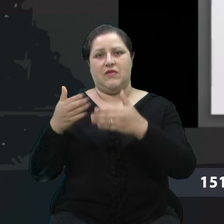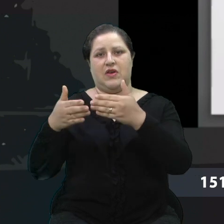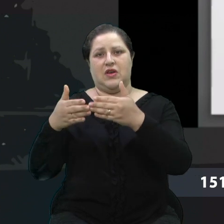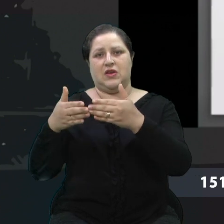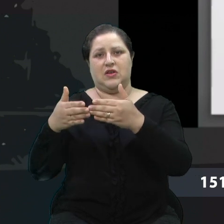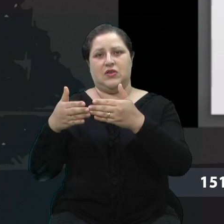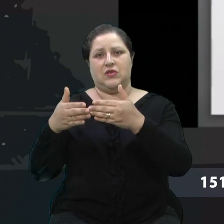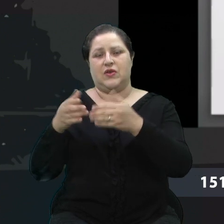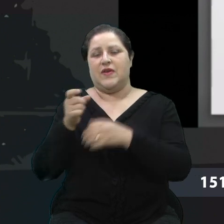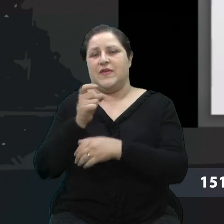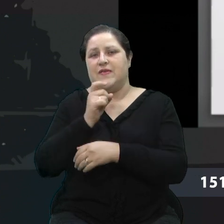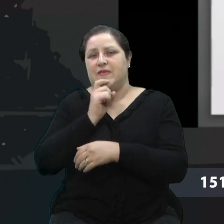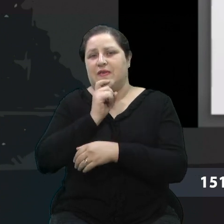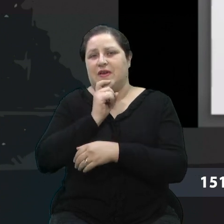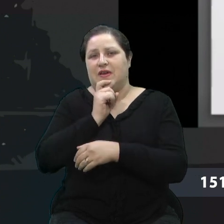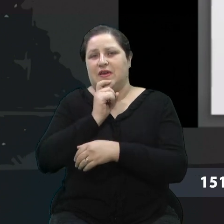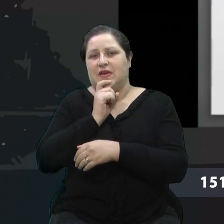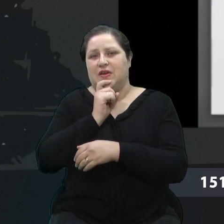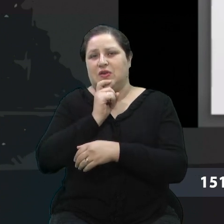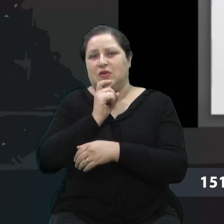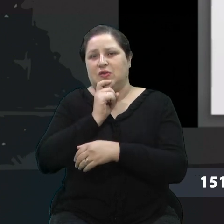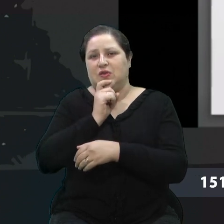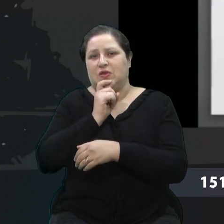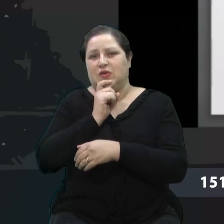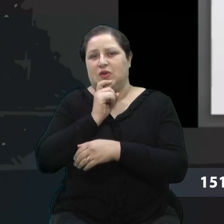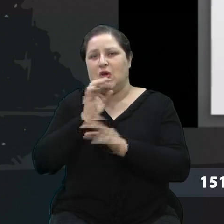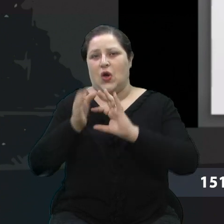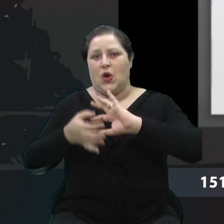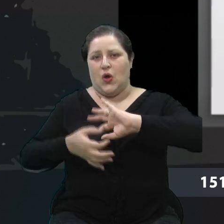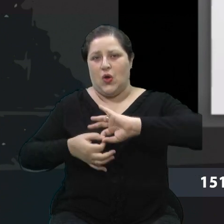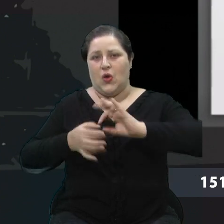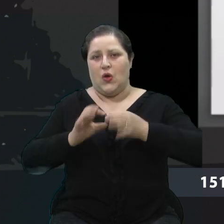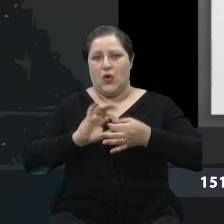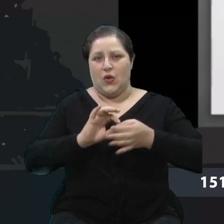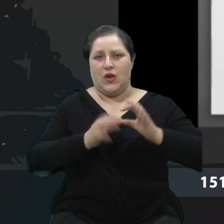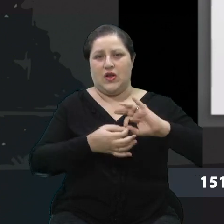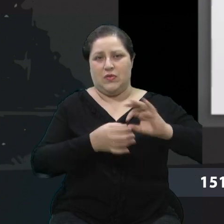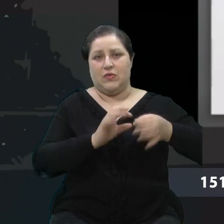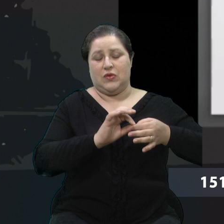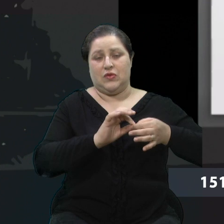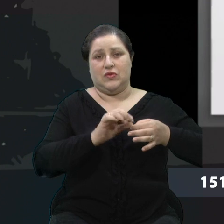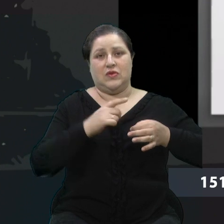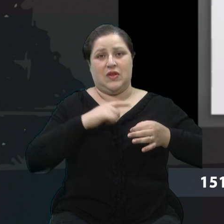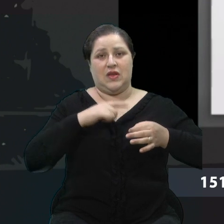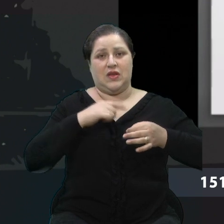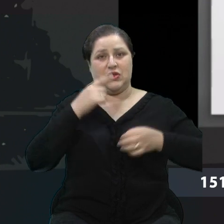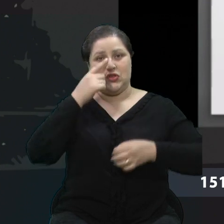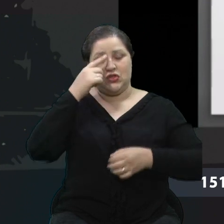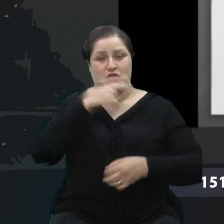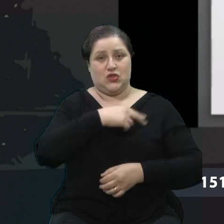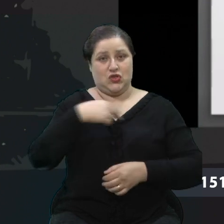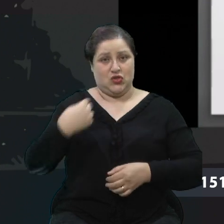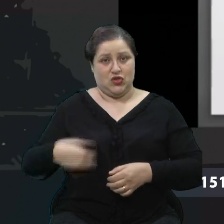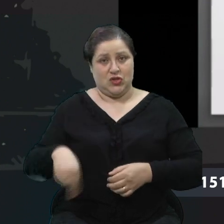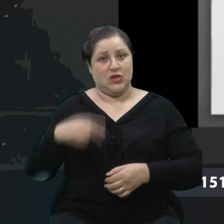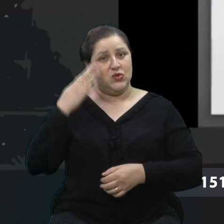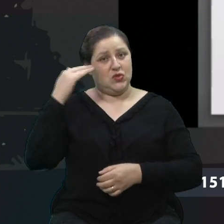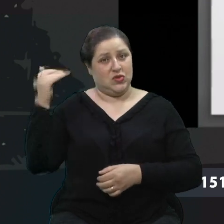Olímpicos de Inverno, né, esse ano na China foi um grande sucesso. Agora o próximo, em 2026, na